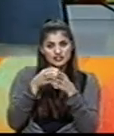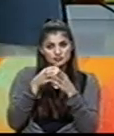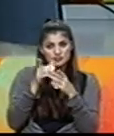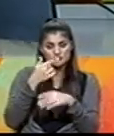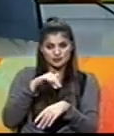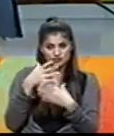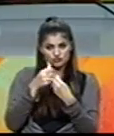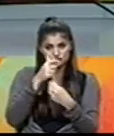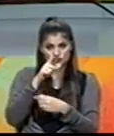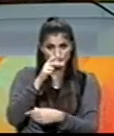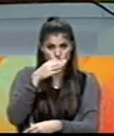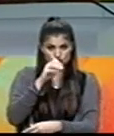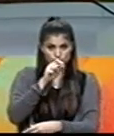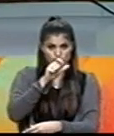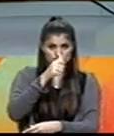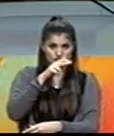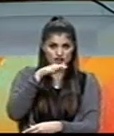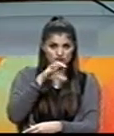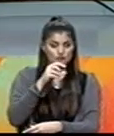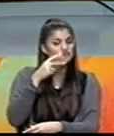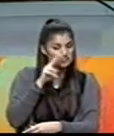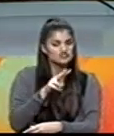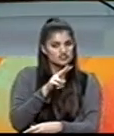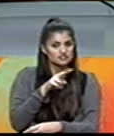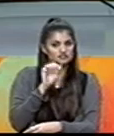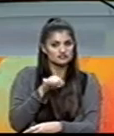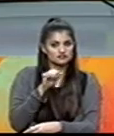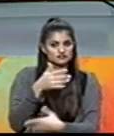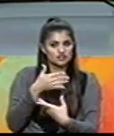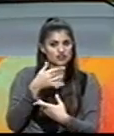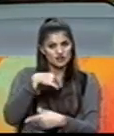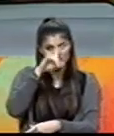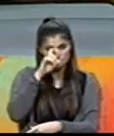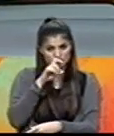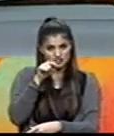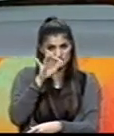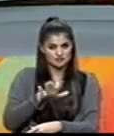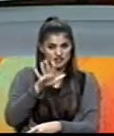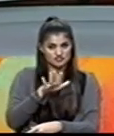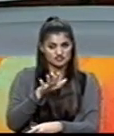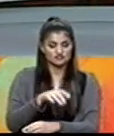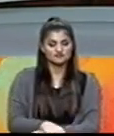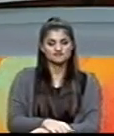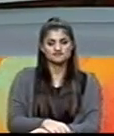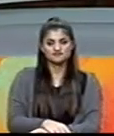com o Luís Bernardo. Vivi! Chegaste a ver? Cheguei a ver. Nós vamos recordar essas imagens.